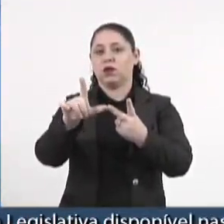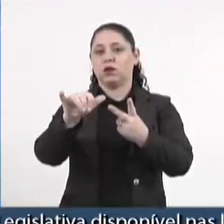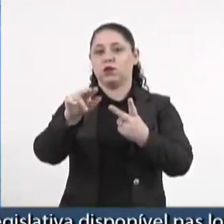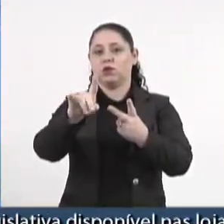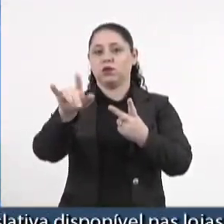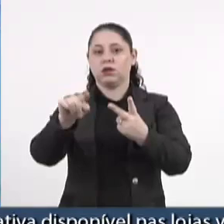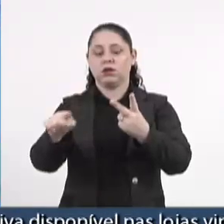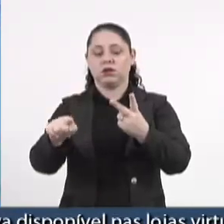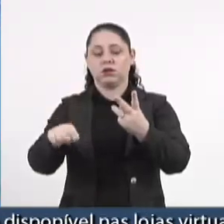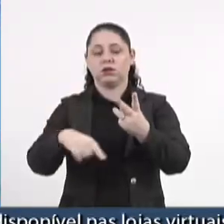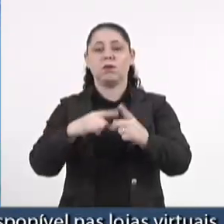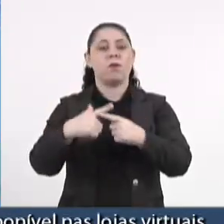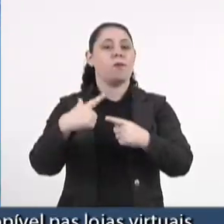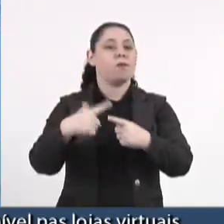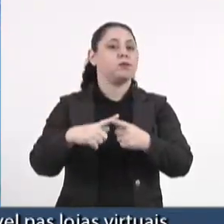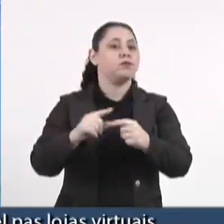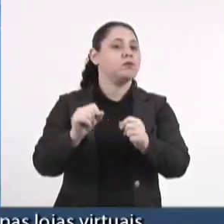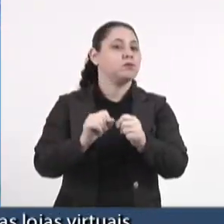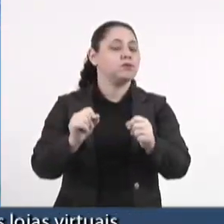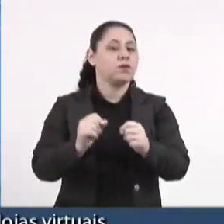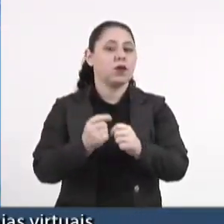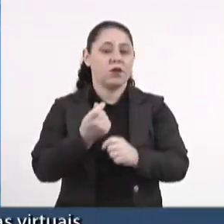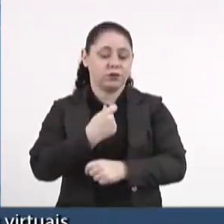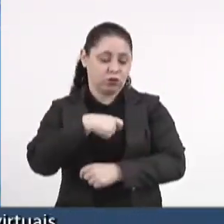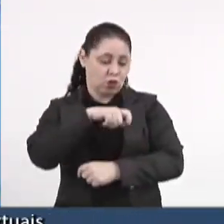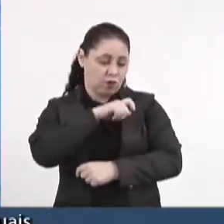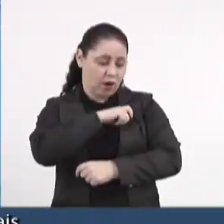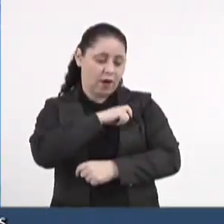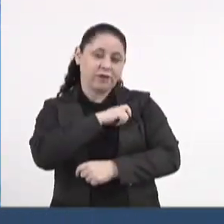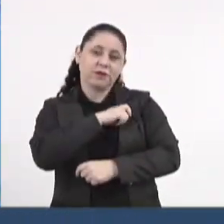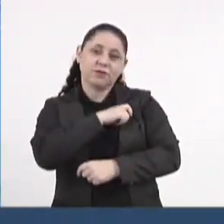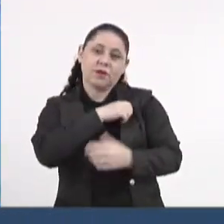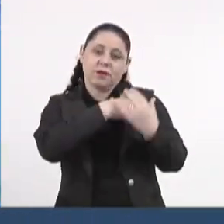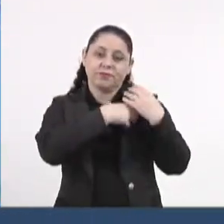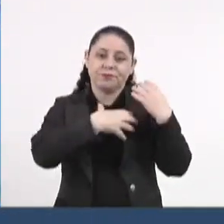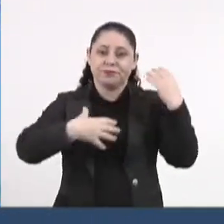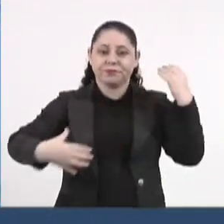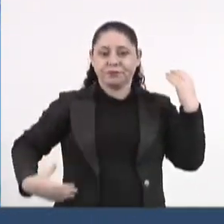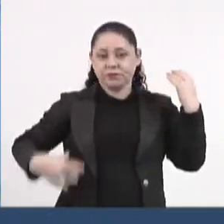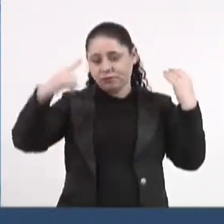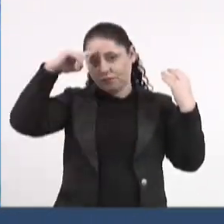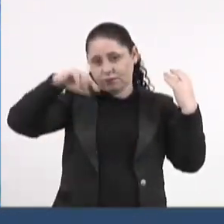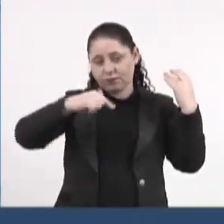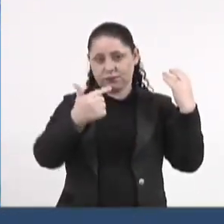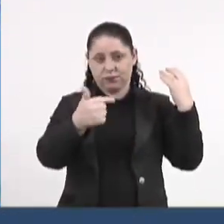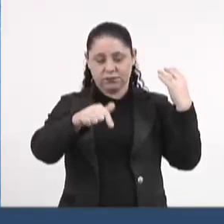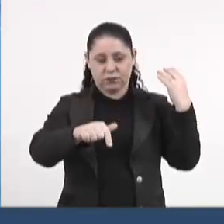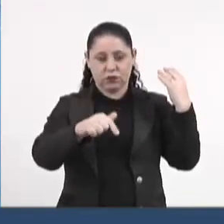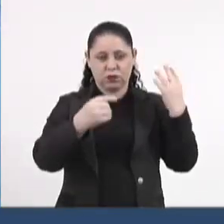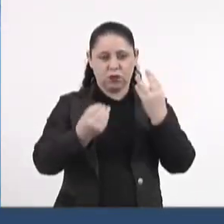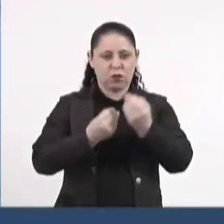Reis Chaves por haverem tomado posse no último dia 17 como eminentes